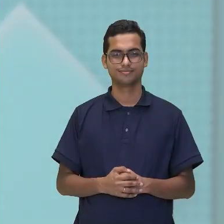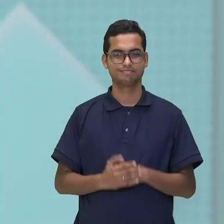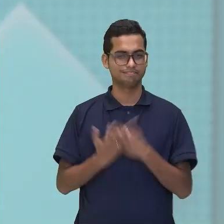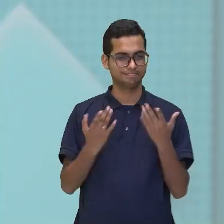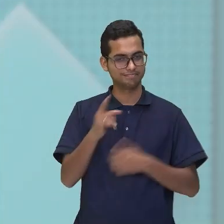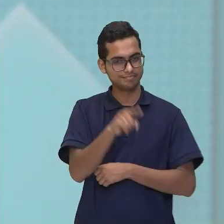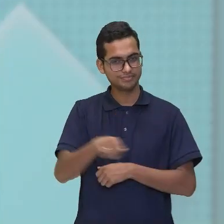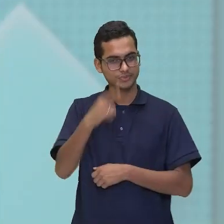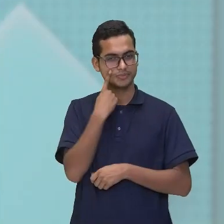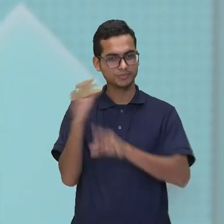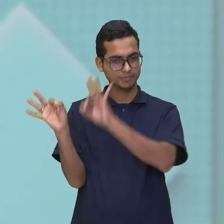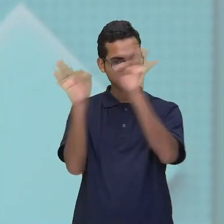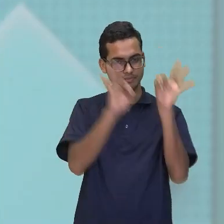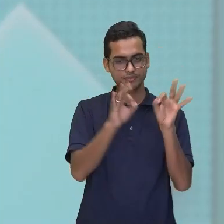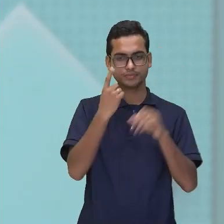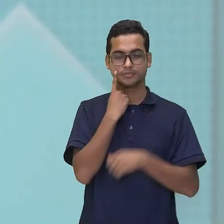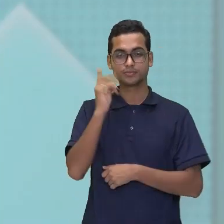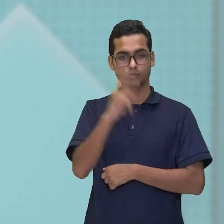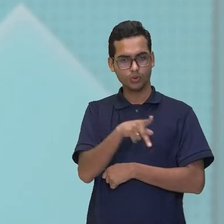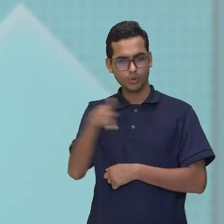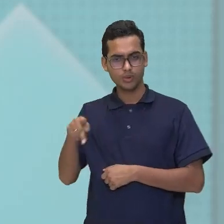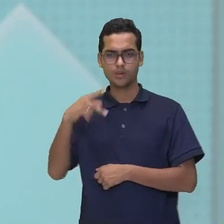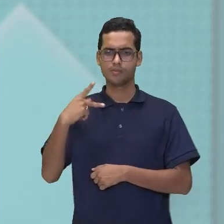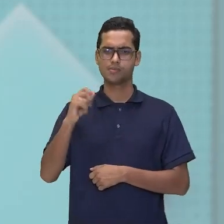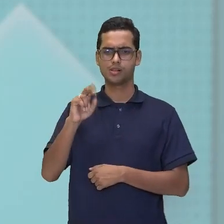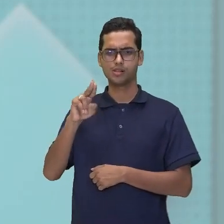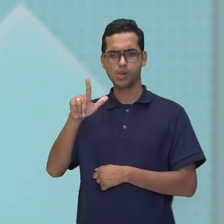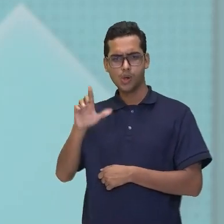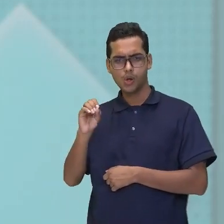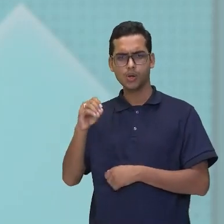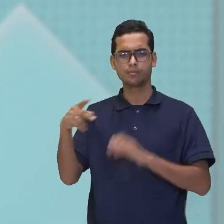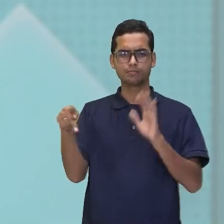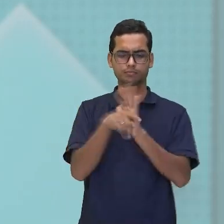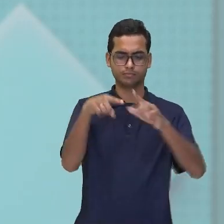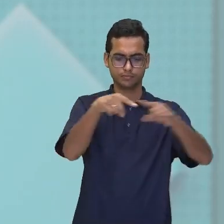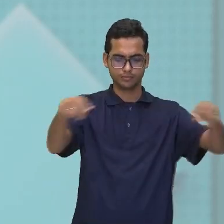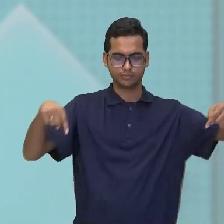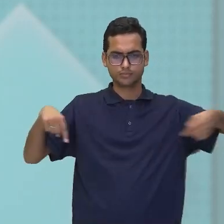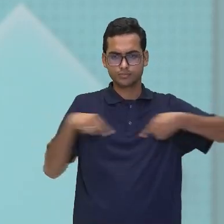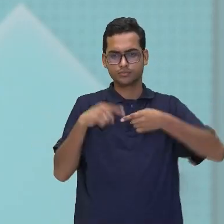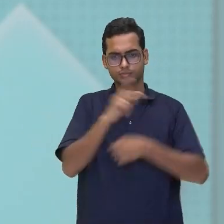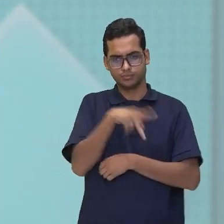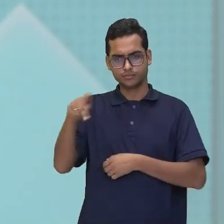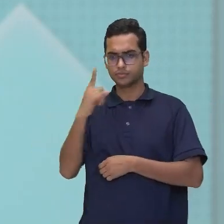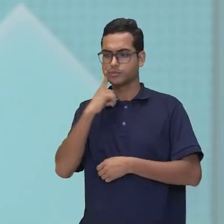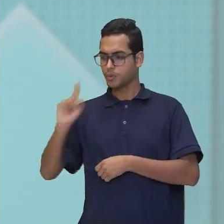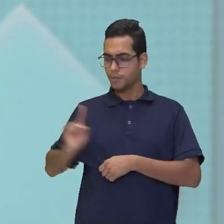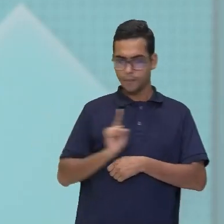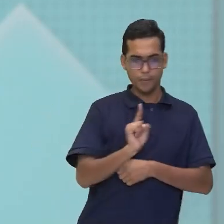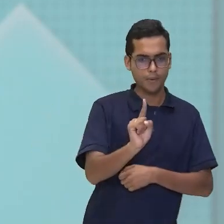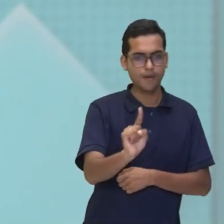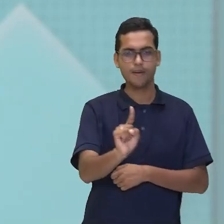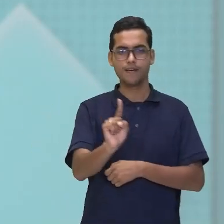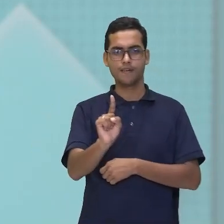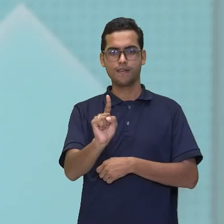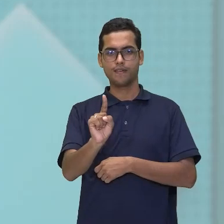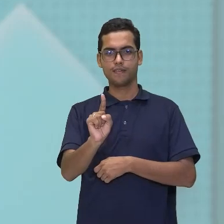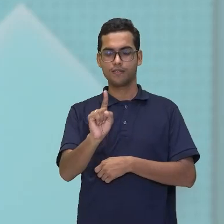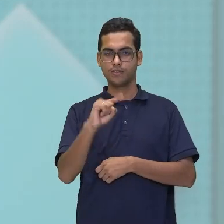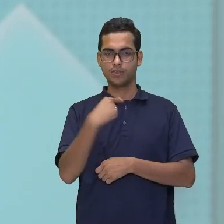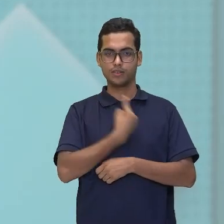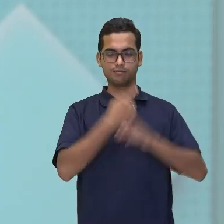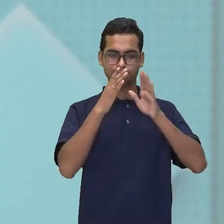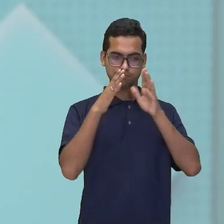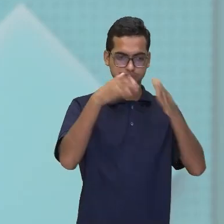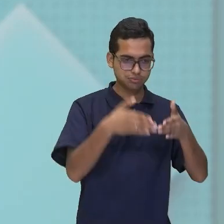Então, vocês viram ali que o professor Paulo, ele entrou na sala dos professores, que todos aqui nós nos concentramos